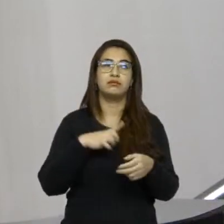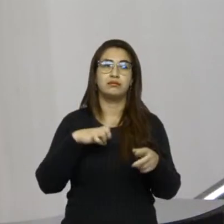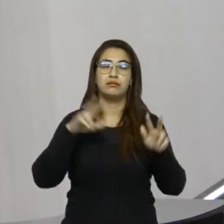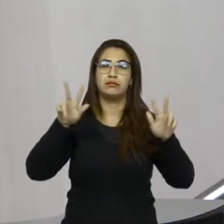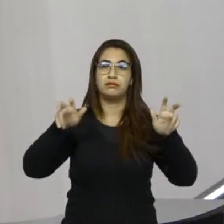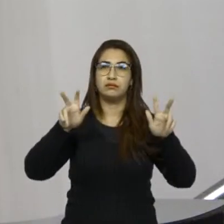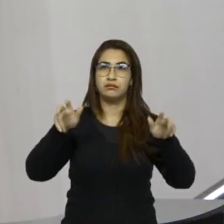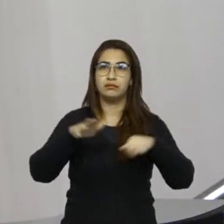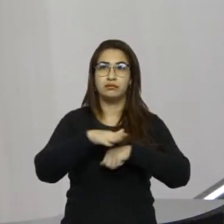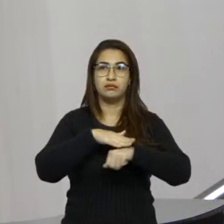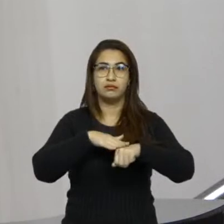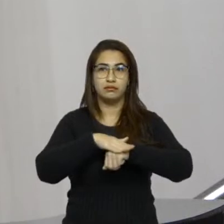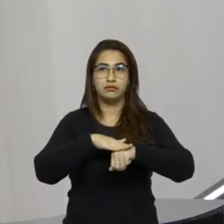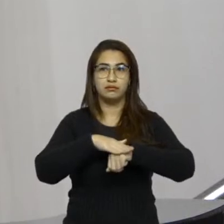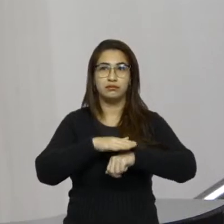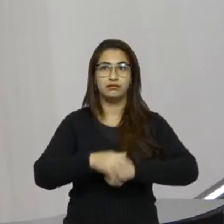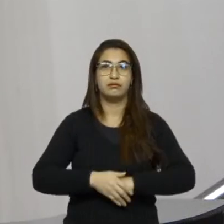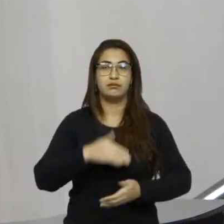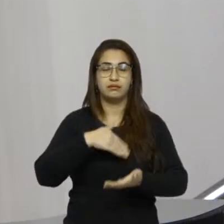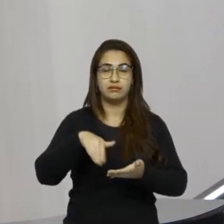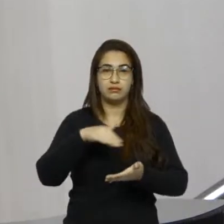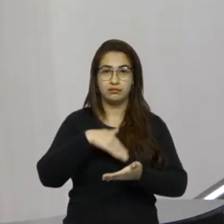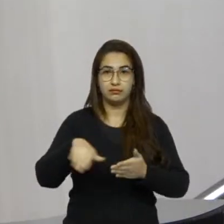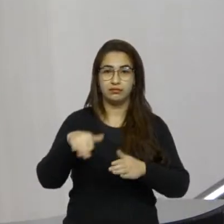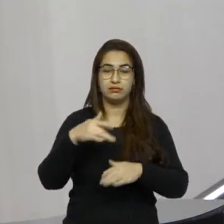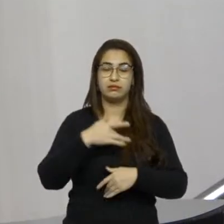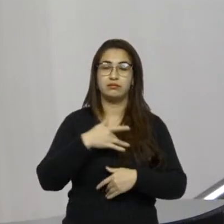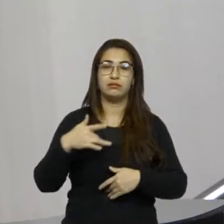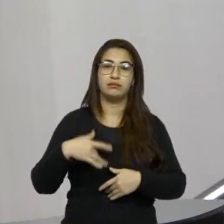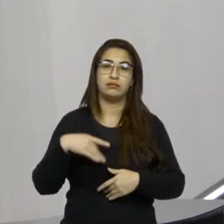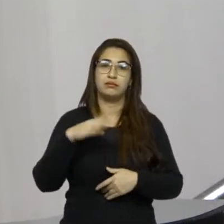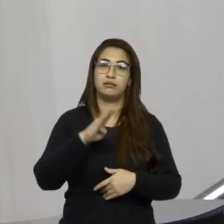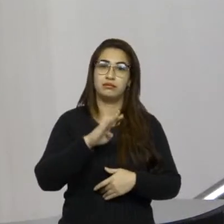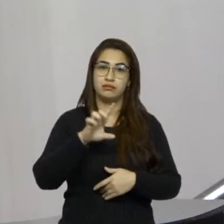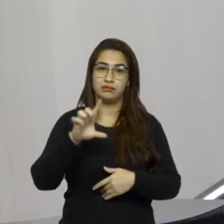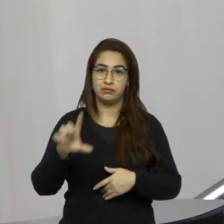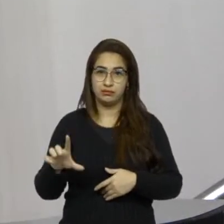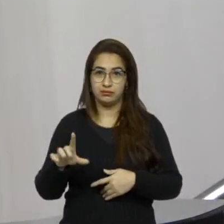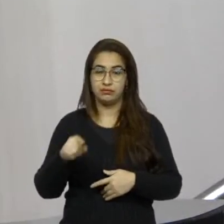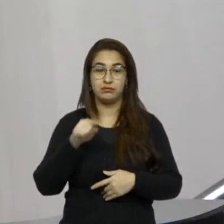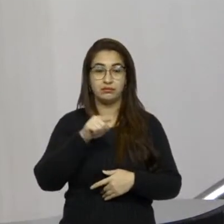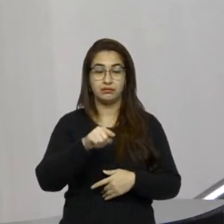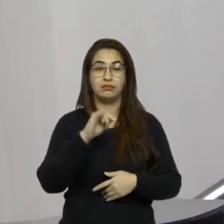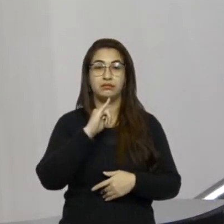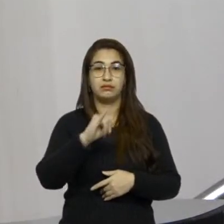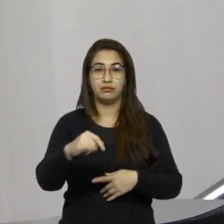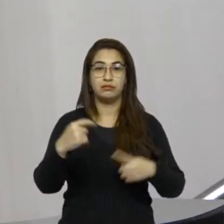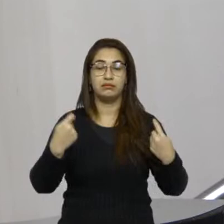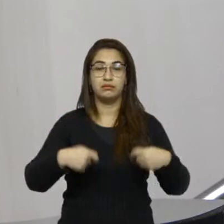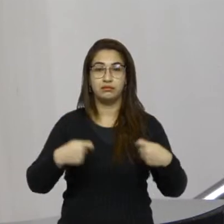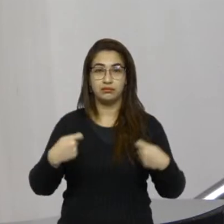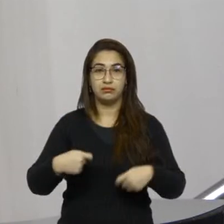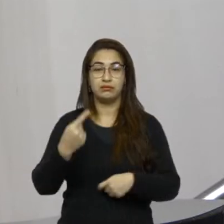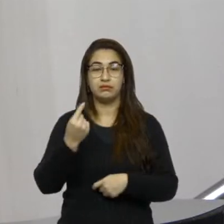Fabiano. O secretário de Saúde de Blumenau, também ciente, confirmou que precisam desses recursos.